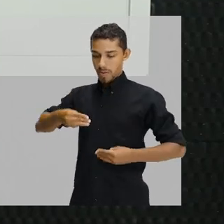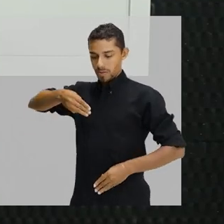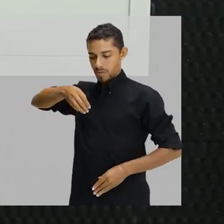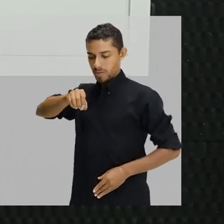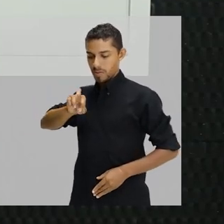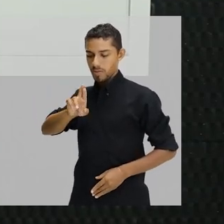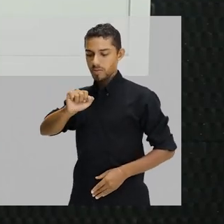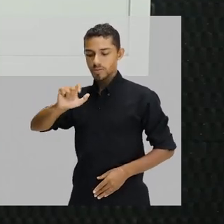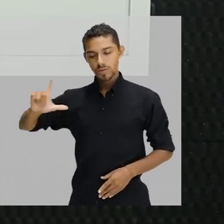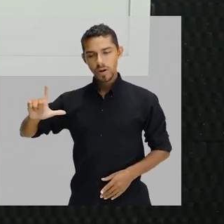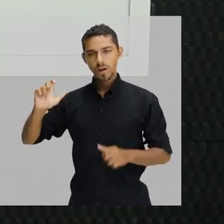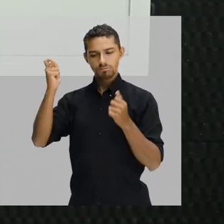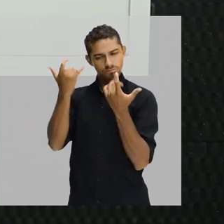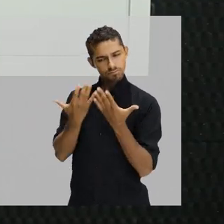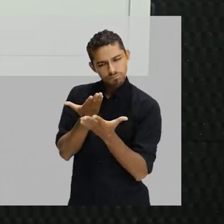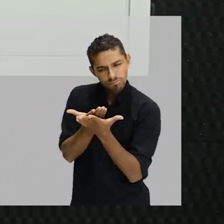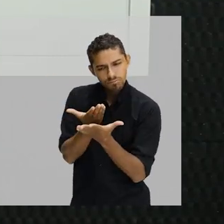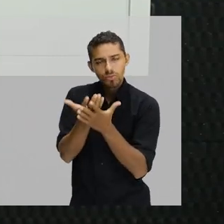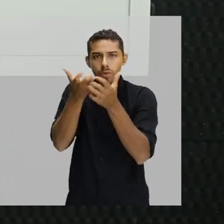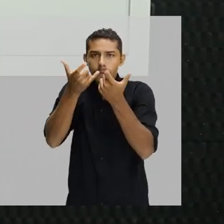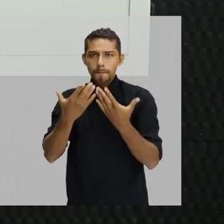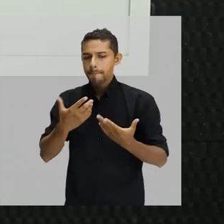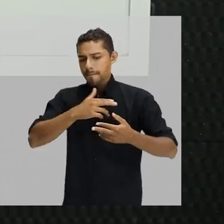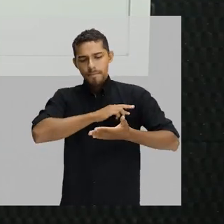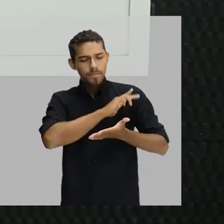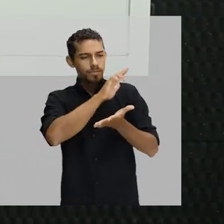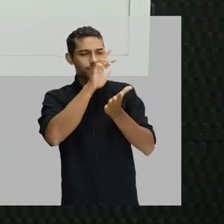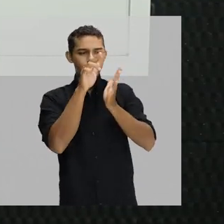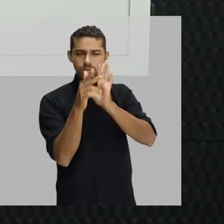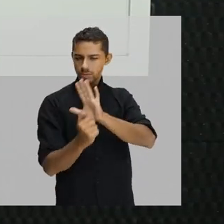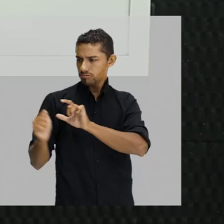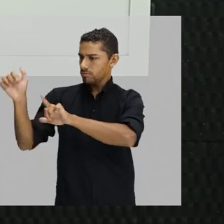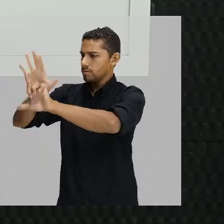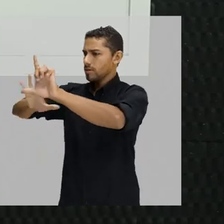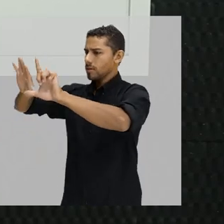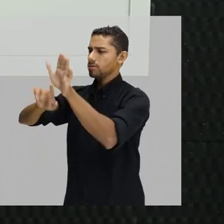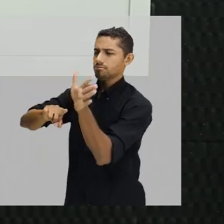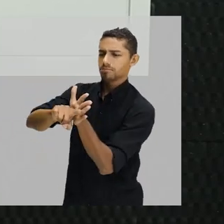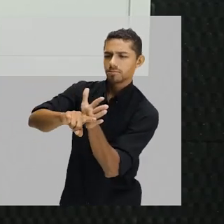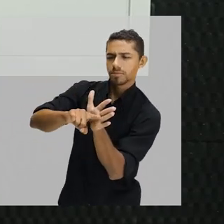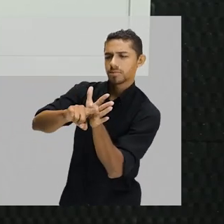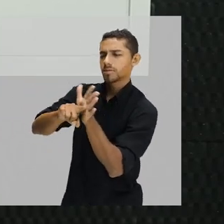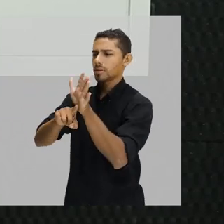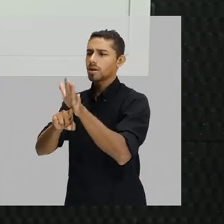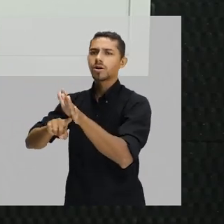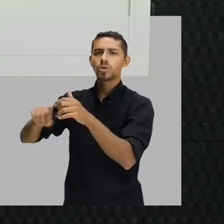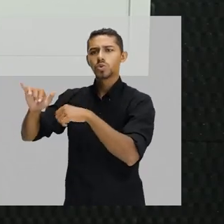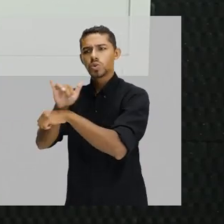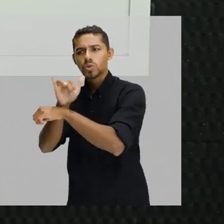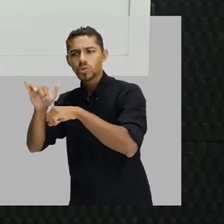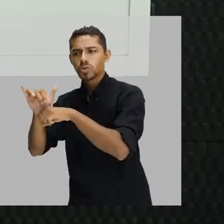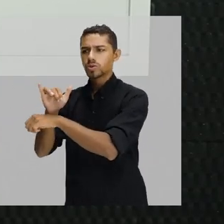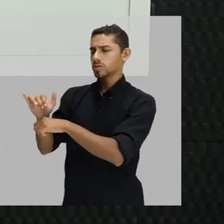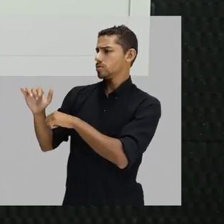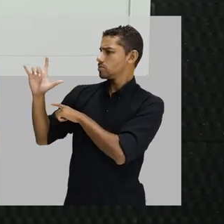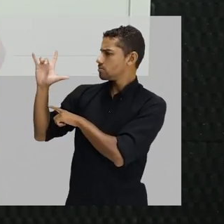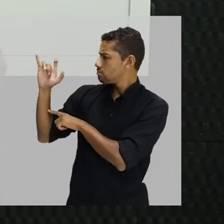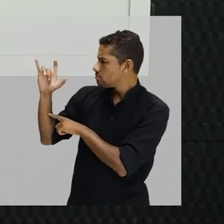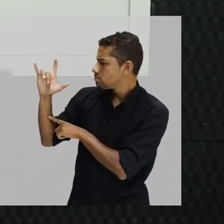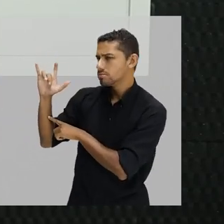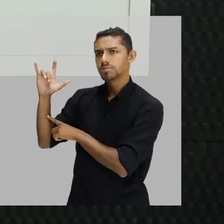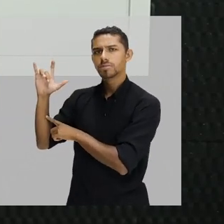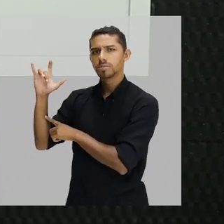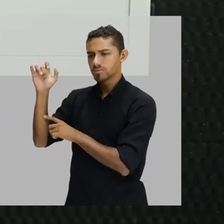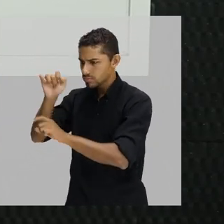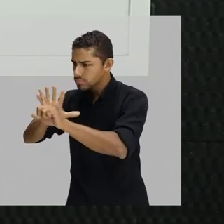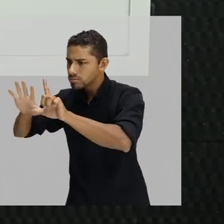aulas, né? Obviamente, nós temos aqui várias aulas na plataforma, você dá uma buscada lá, faz uma heurística, dá uma palavra bonita para ti, faz uma investigação